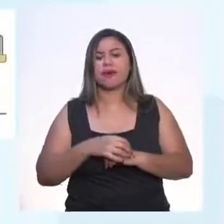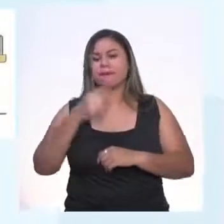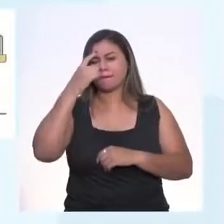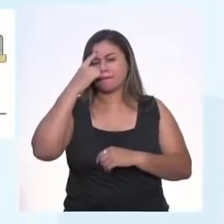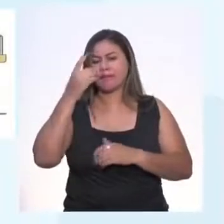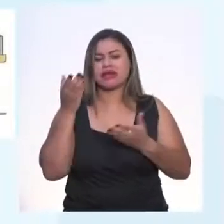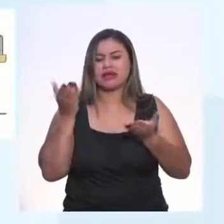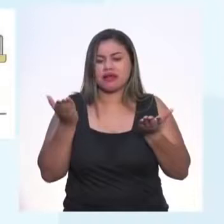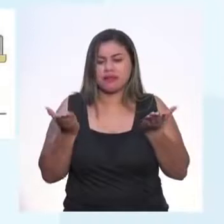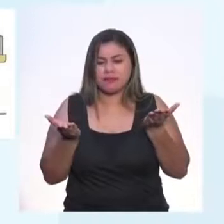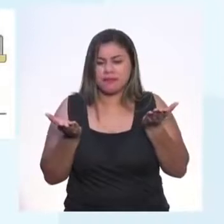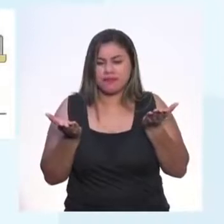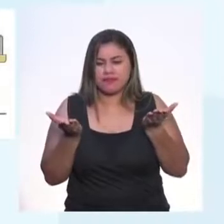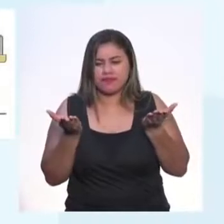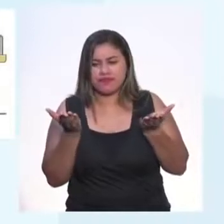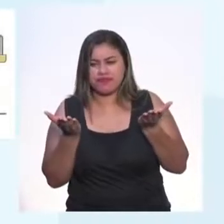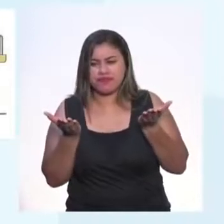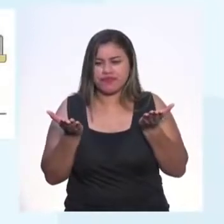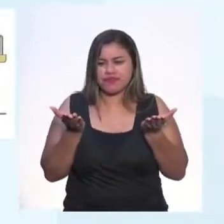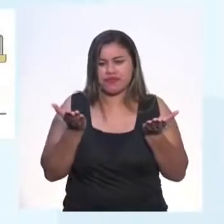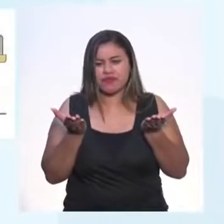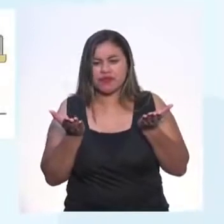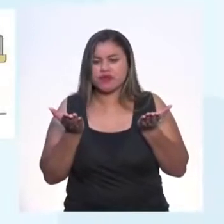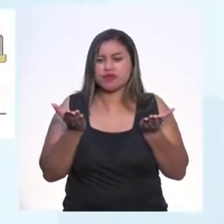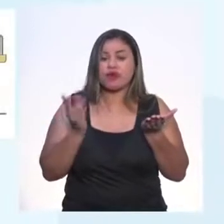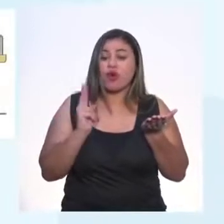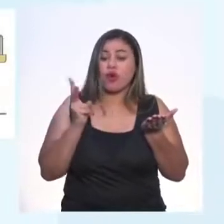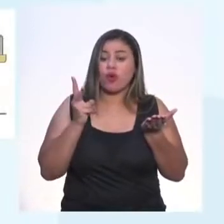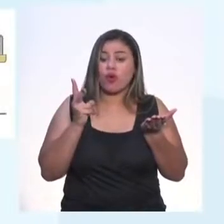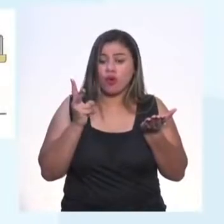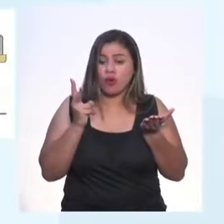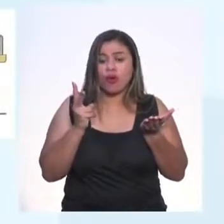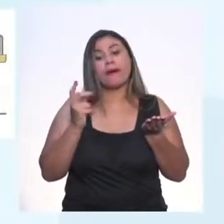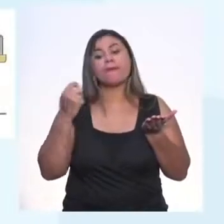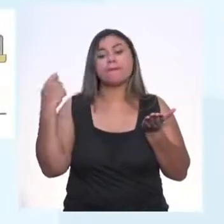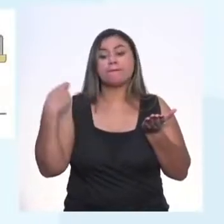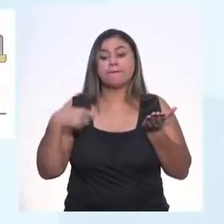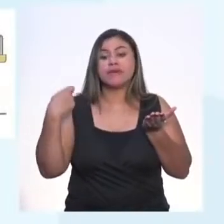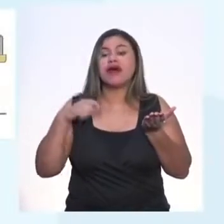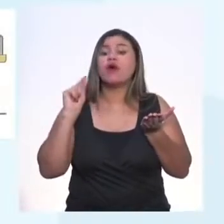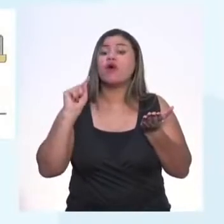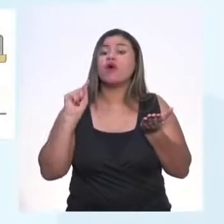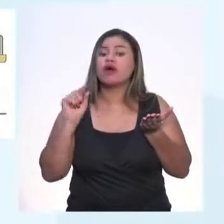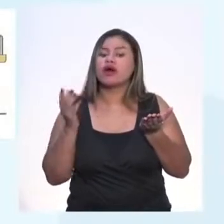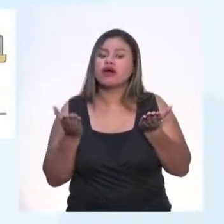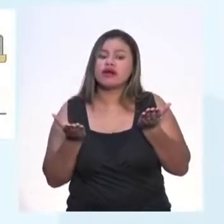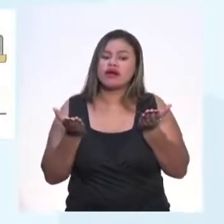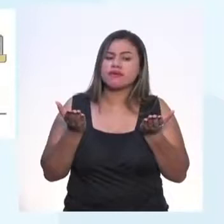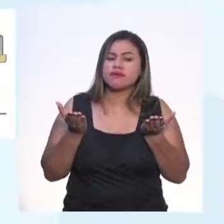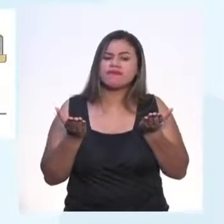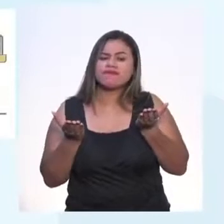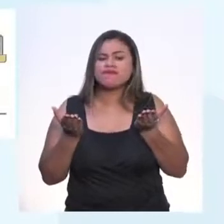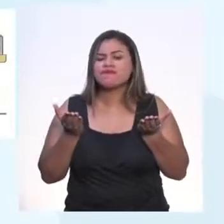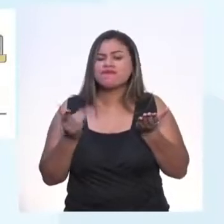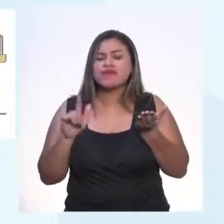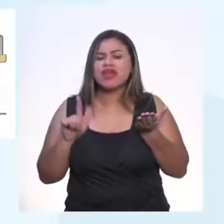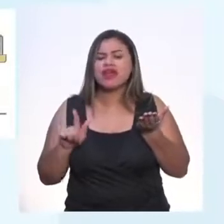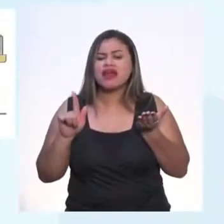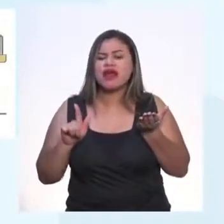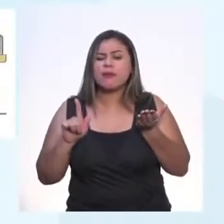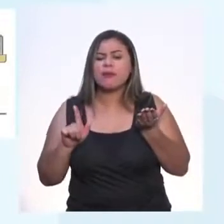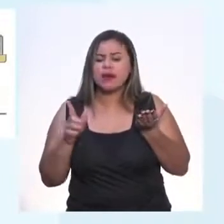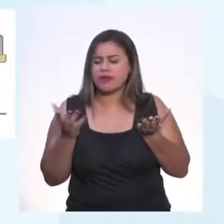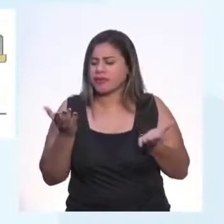caso da balança, se mantenham equilibrados, são necessários, no caso aí, quantos gramas de